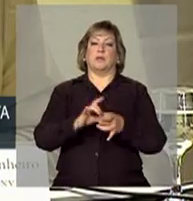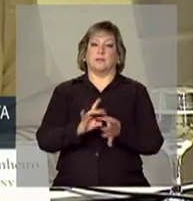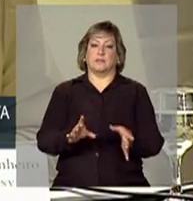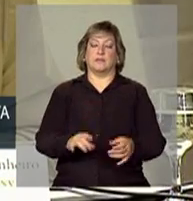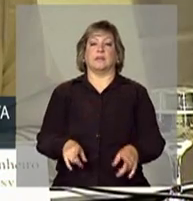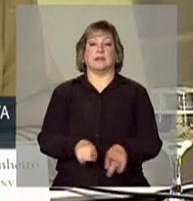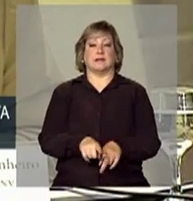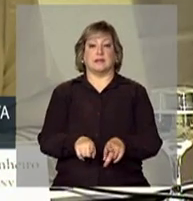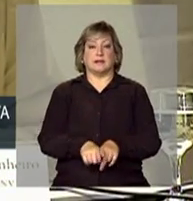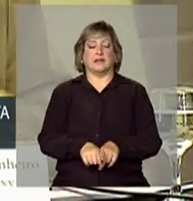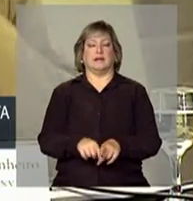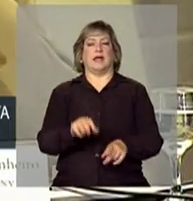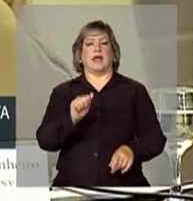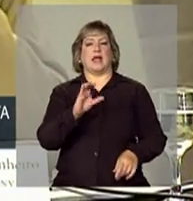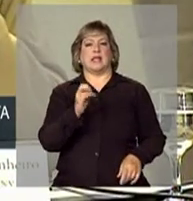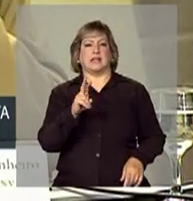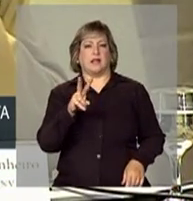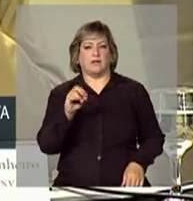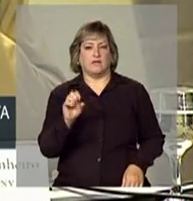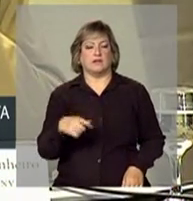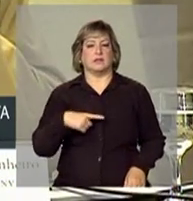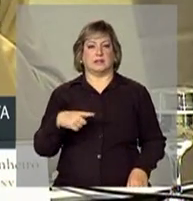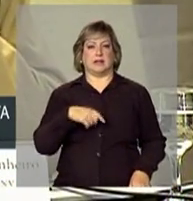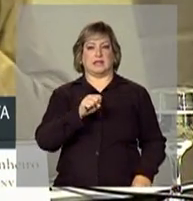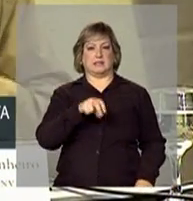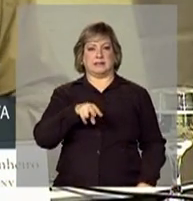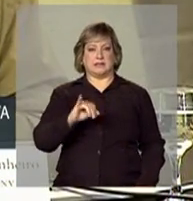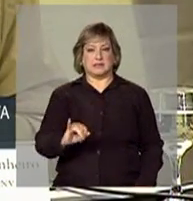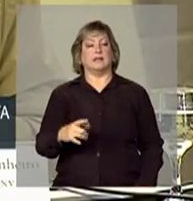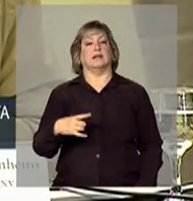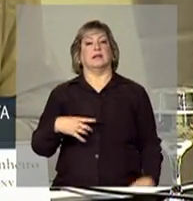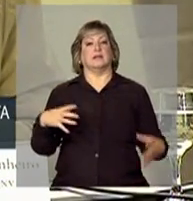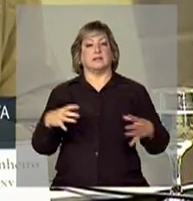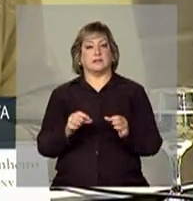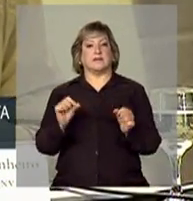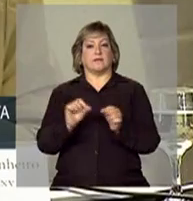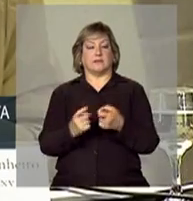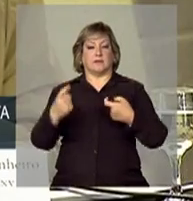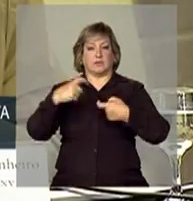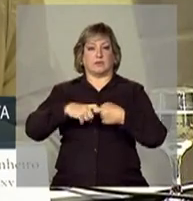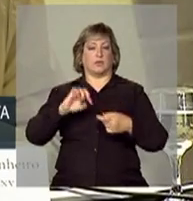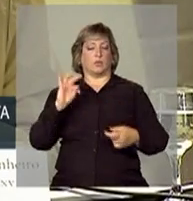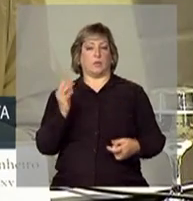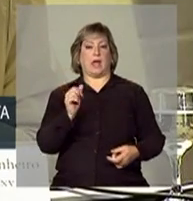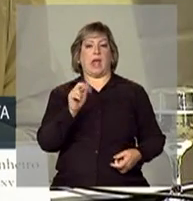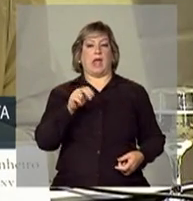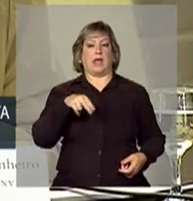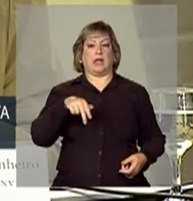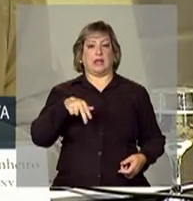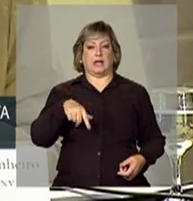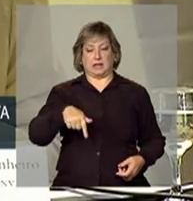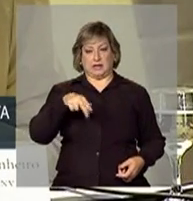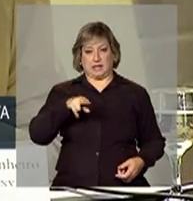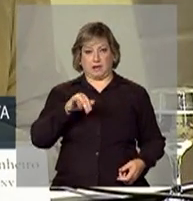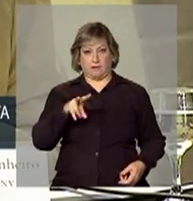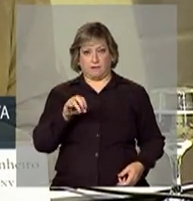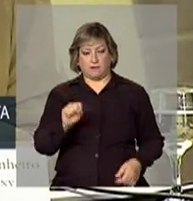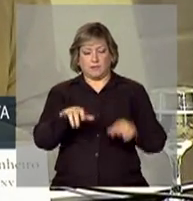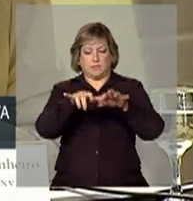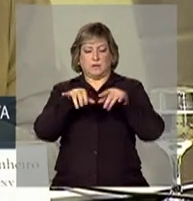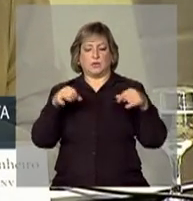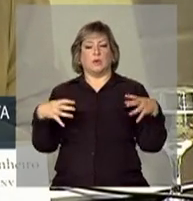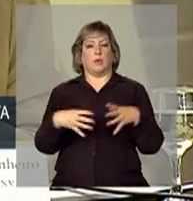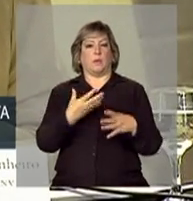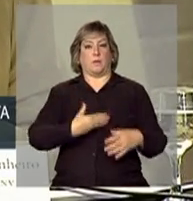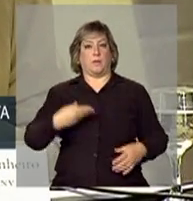acervos do sistema SNI, a CNV estabeleceu rede de cooperação com os arquivos públicos, instituições de guarda responsáveis pela documentação